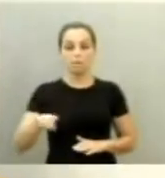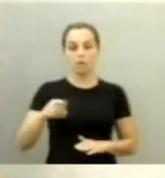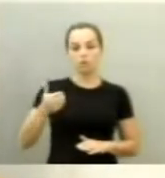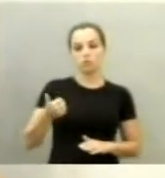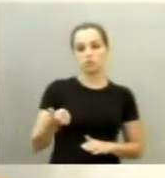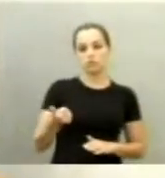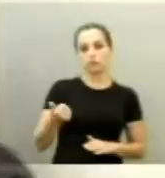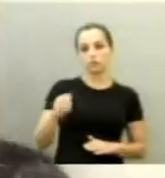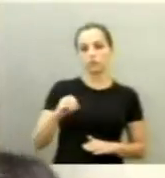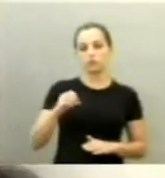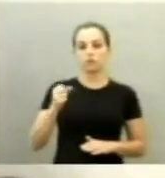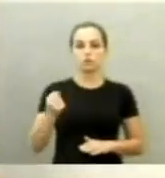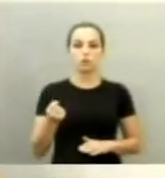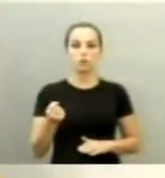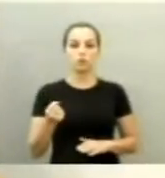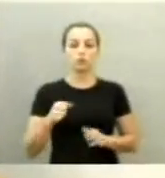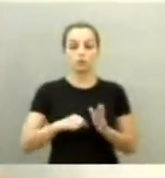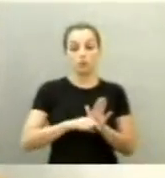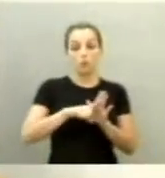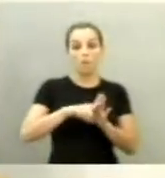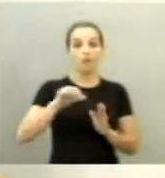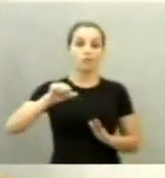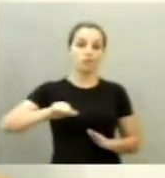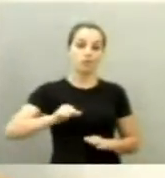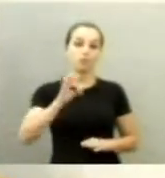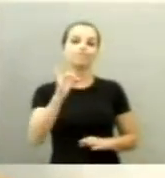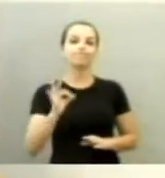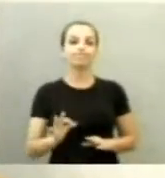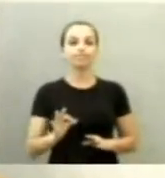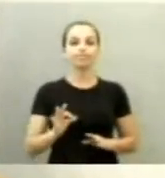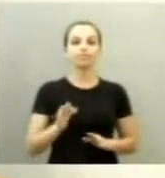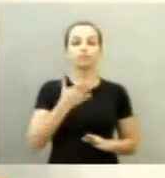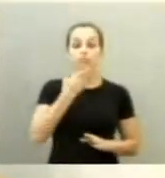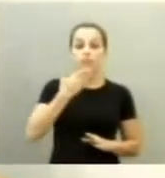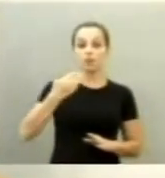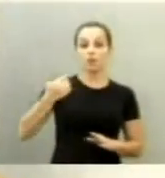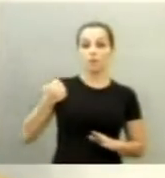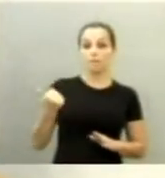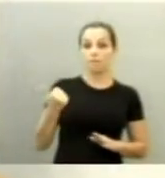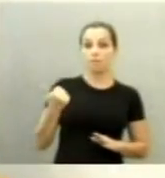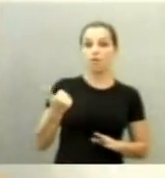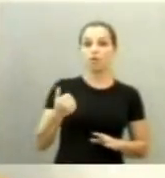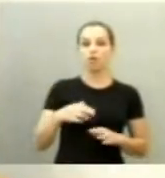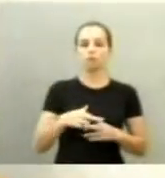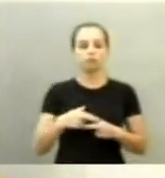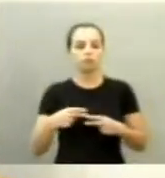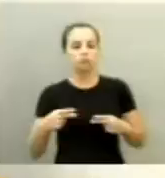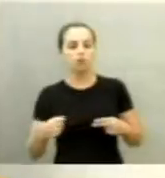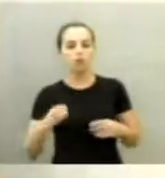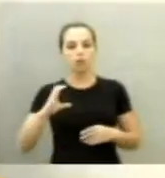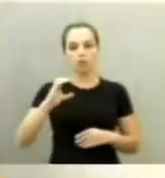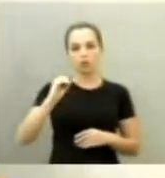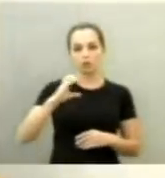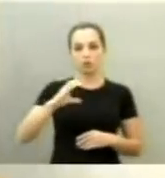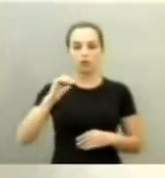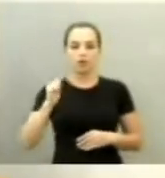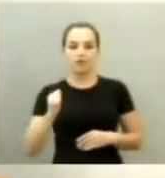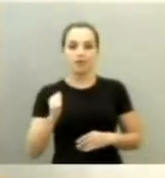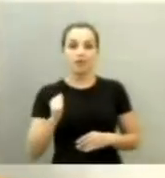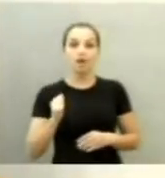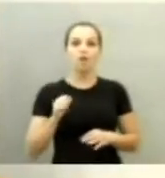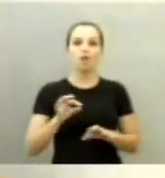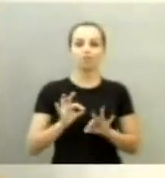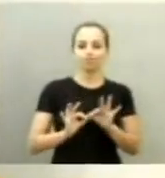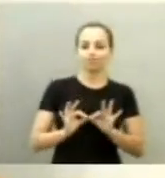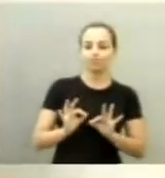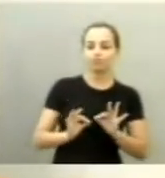151.608 veículos, um aumento de 9%. Então, as melhorias, as implantações, as medidas que o COCA vem tomando na cidade estão